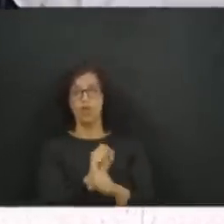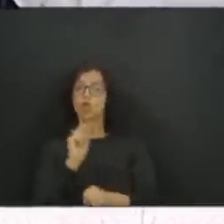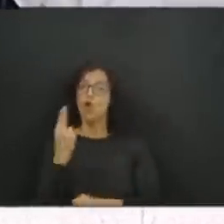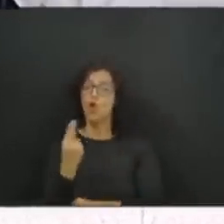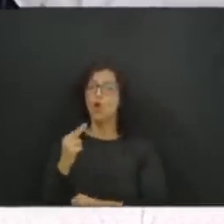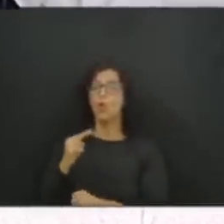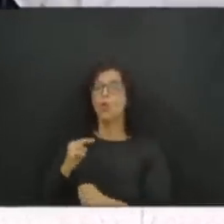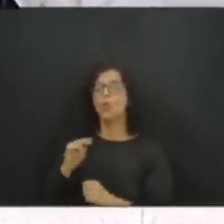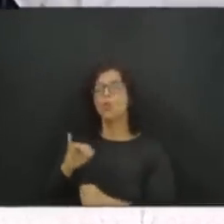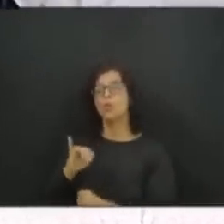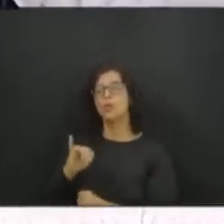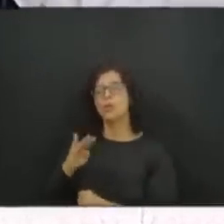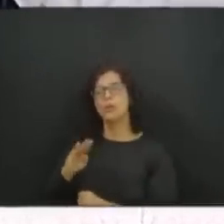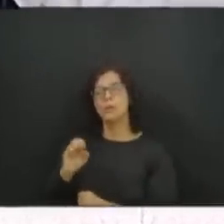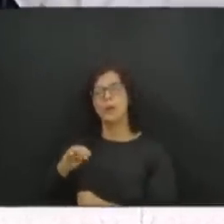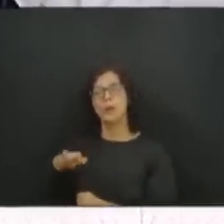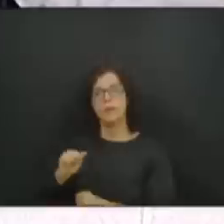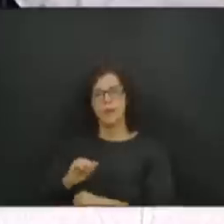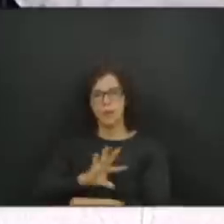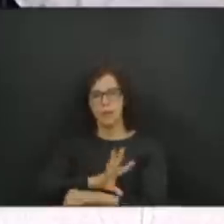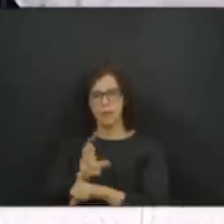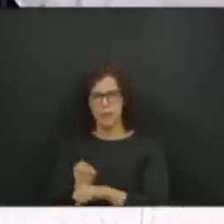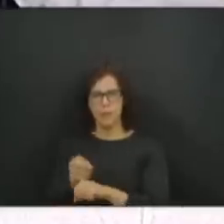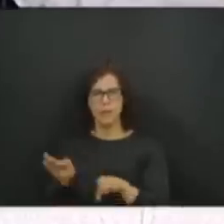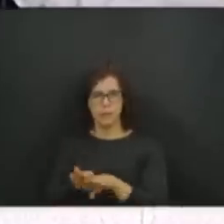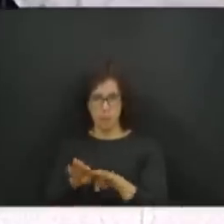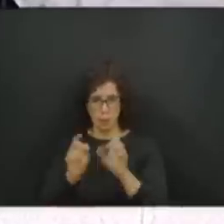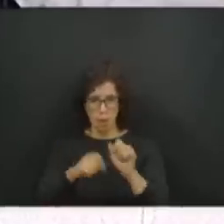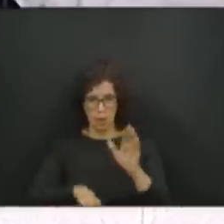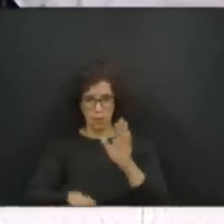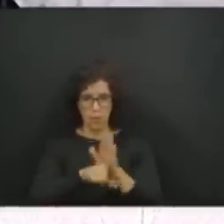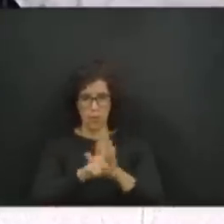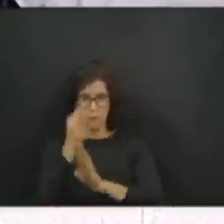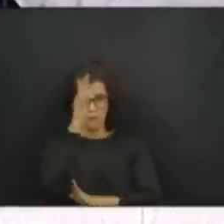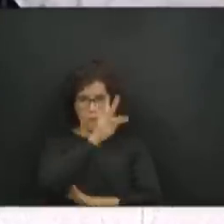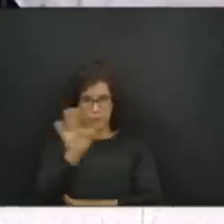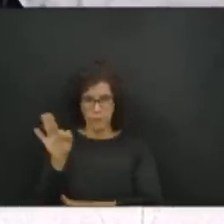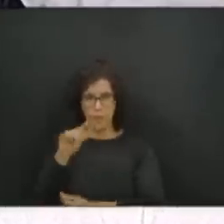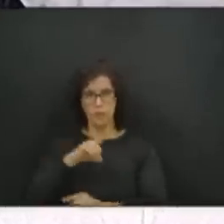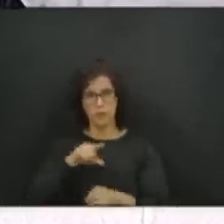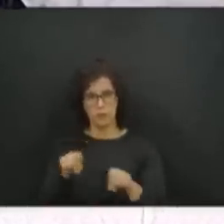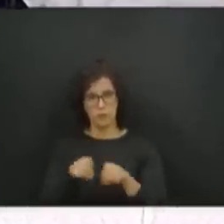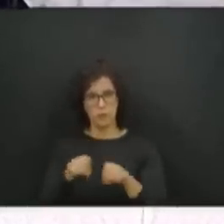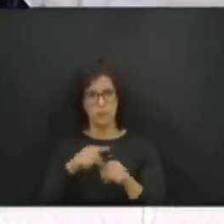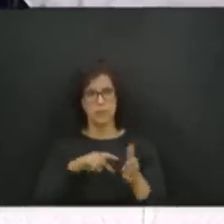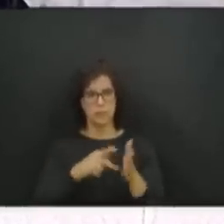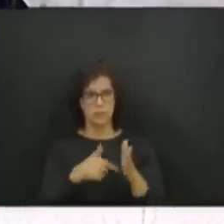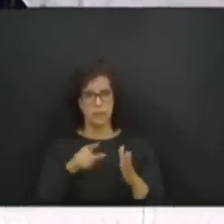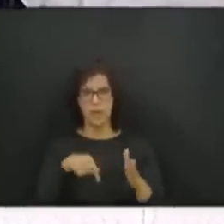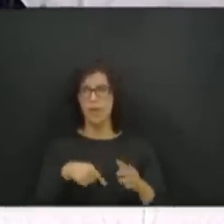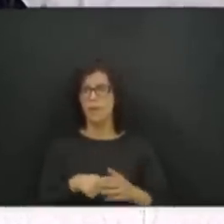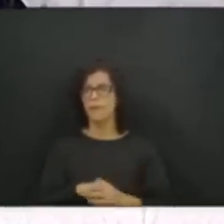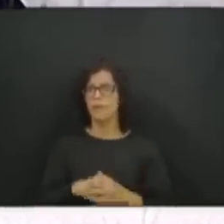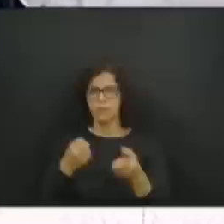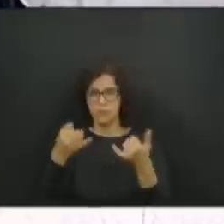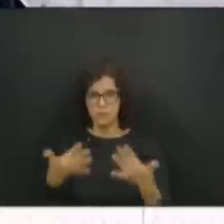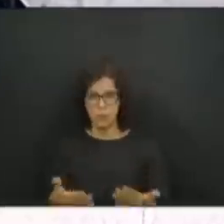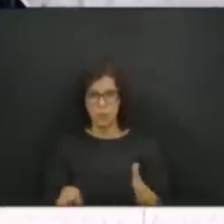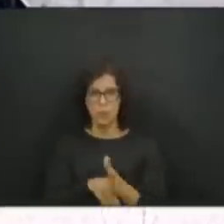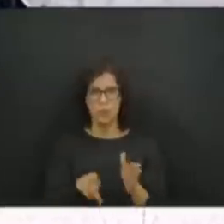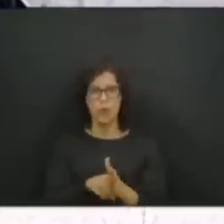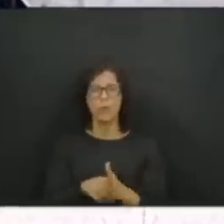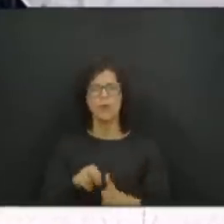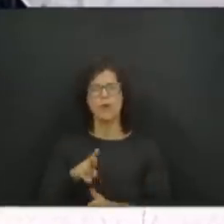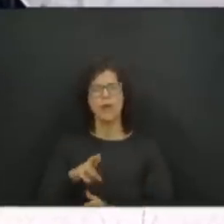o Ibama a legislação aplicável Qual é a realização Federal Quando é o caso exemplo o seu citou o exemplo